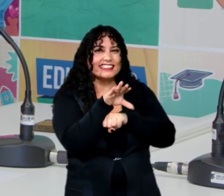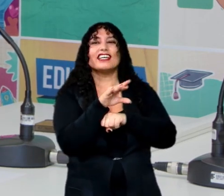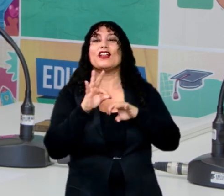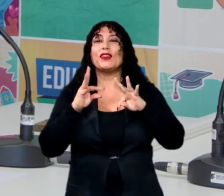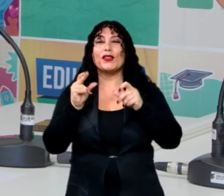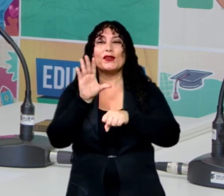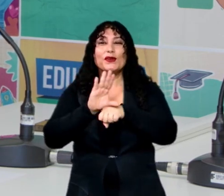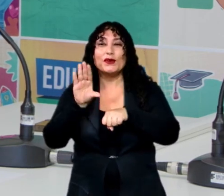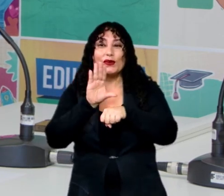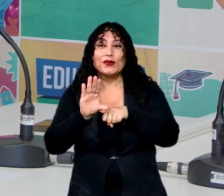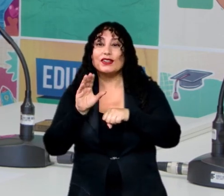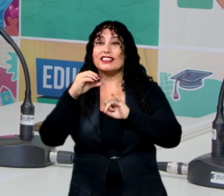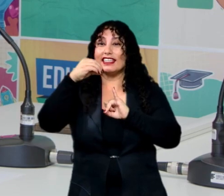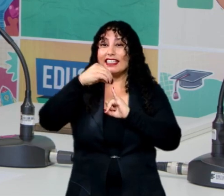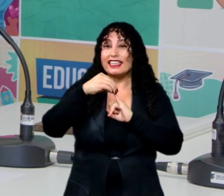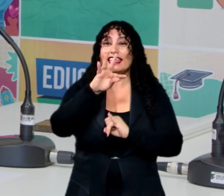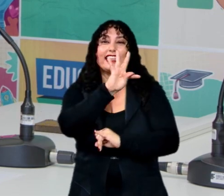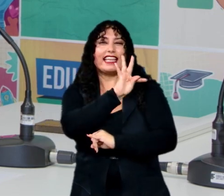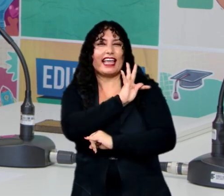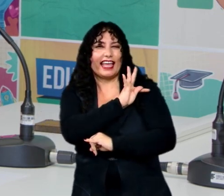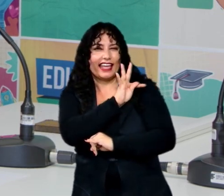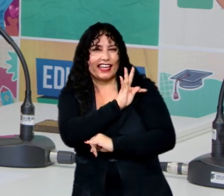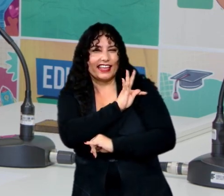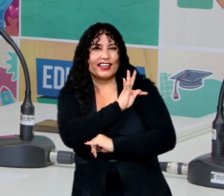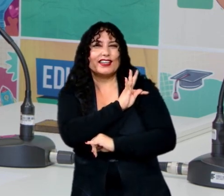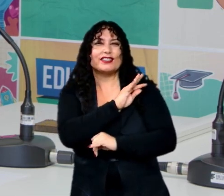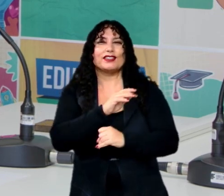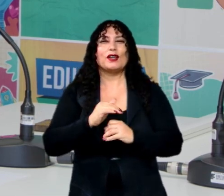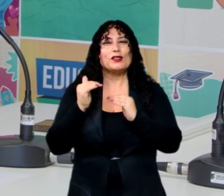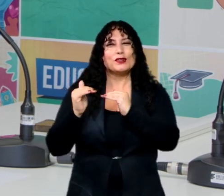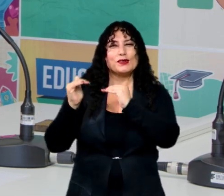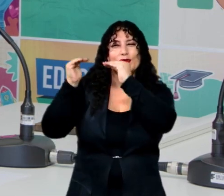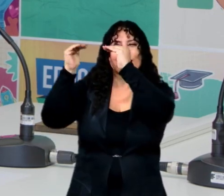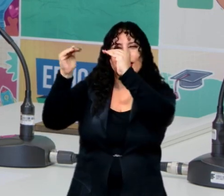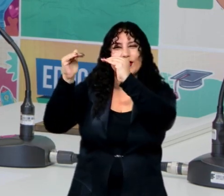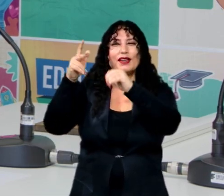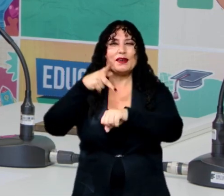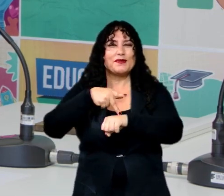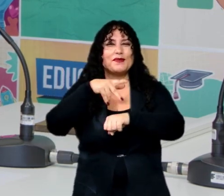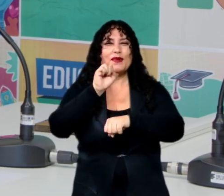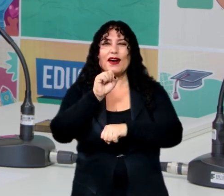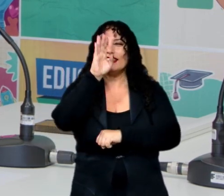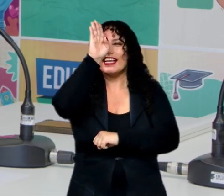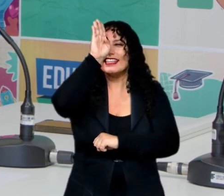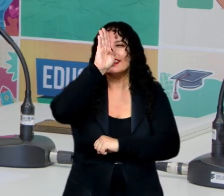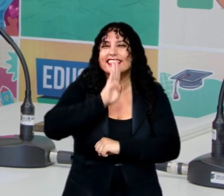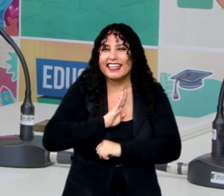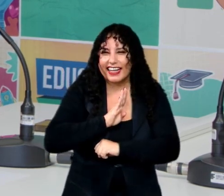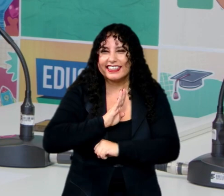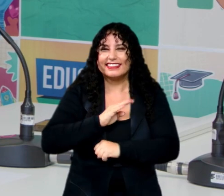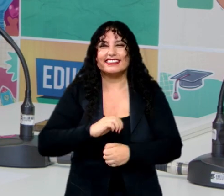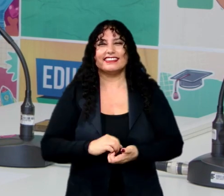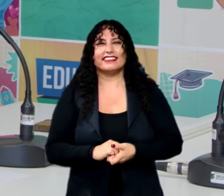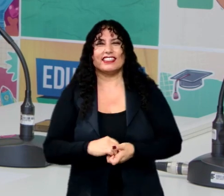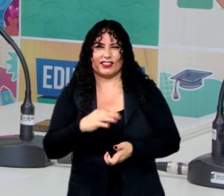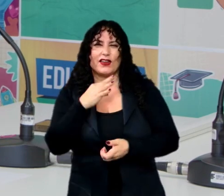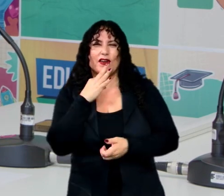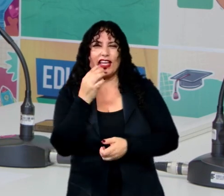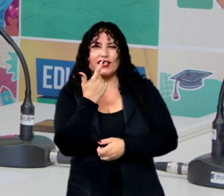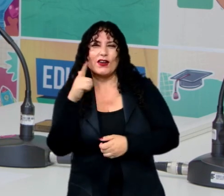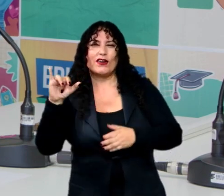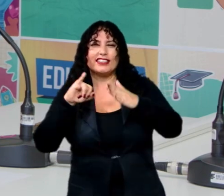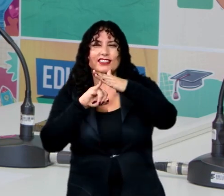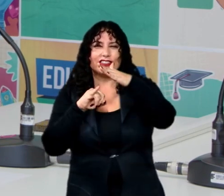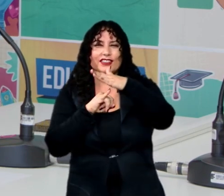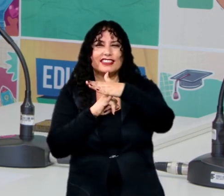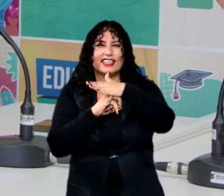os cursos do IFB, sejam técnicos, sejam superiores e pós-graduação, são gratuitos. Conhece alguma outra instituição